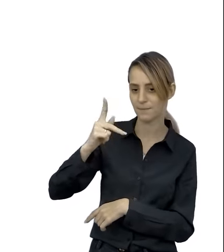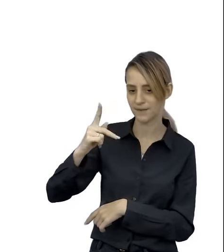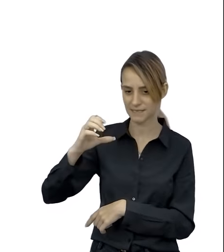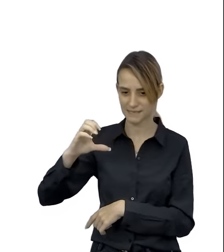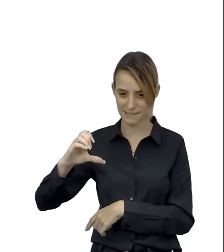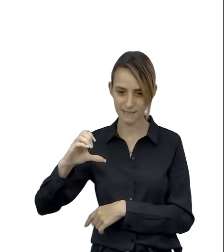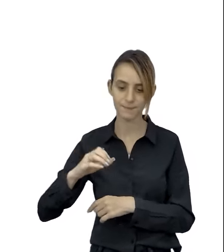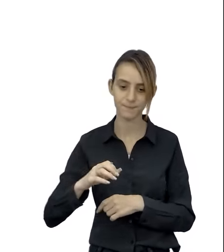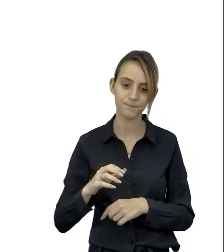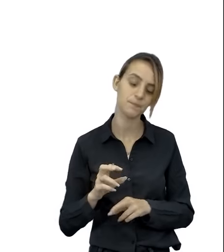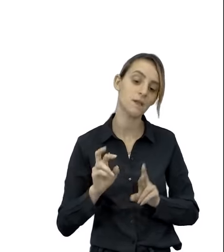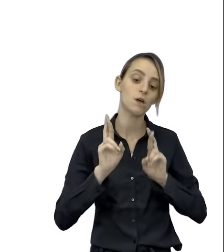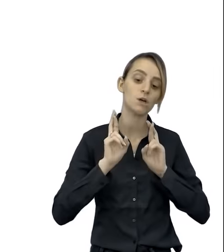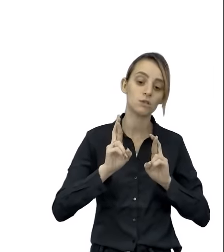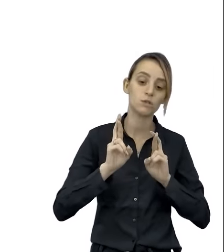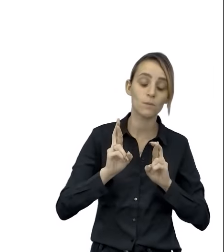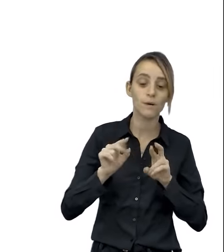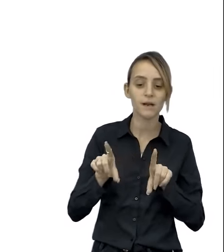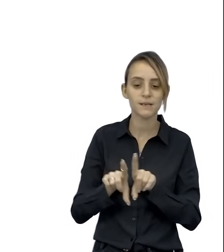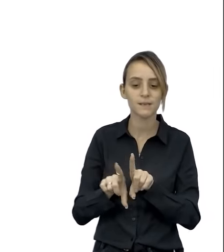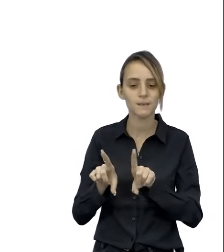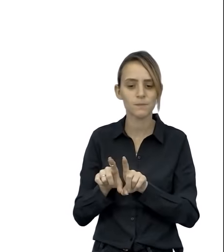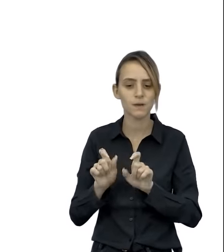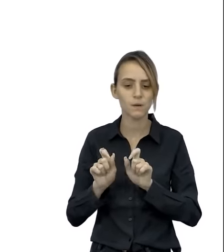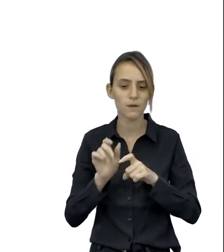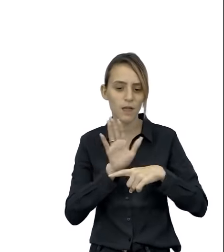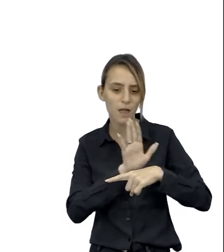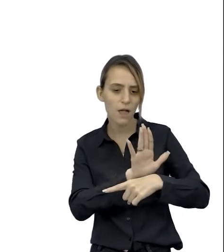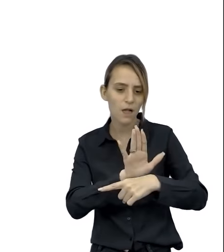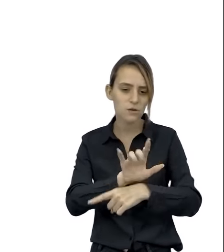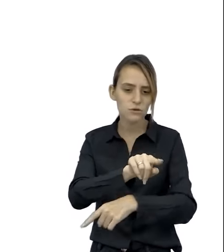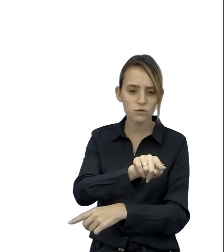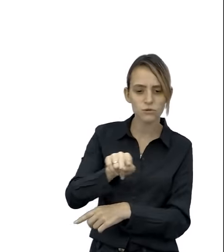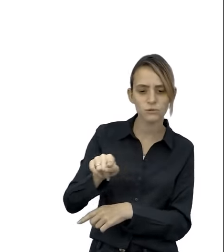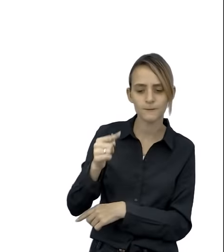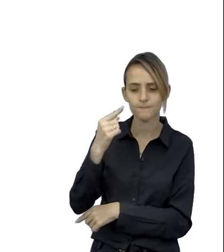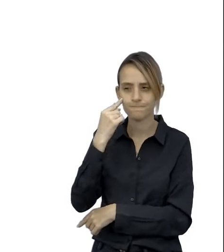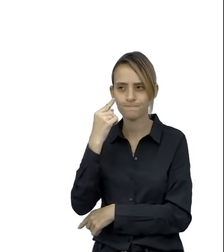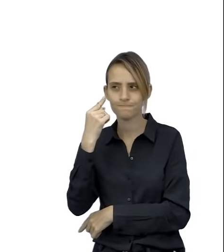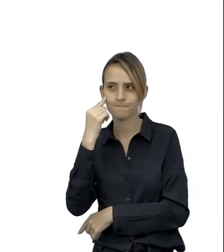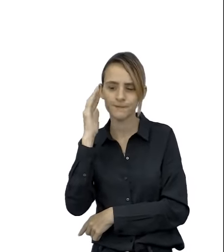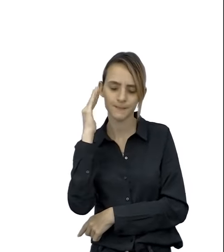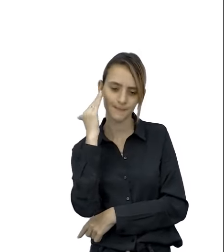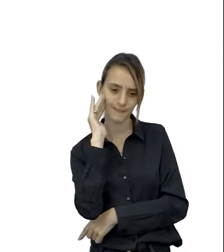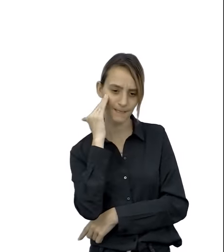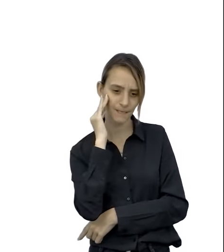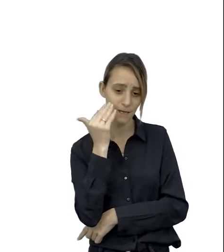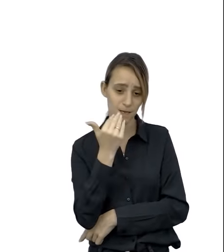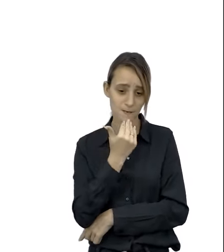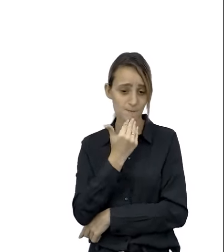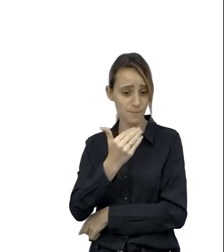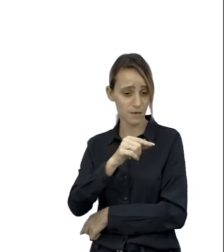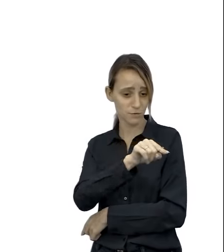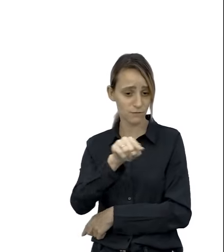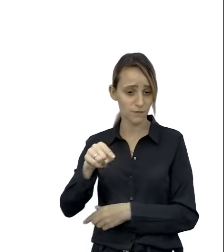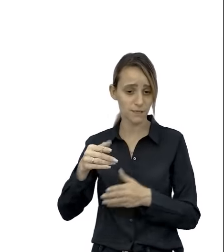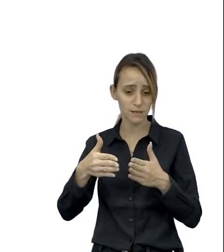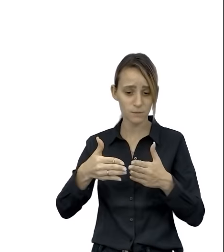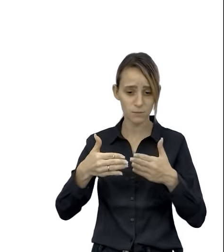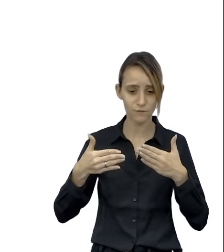ter também contribuído um pouco com as reflexões de vocês. Peço que, por favor, façam